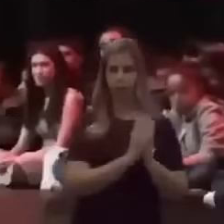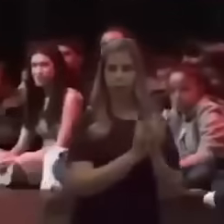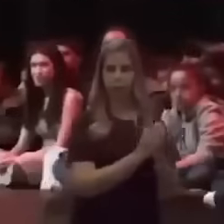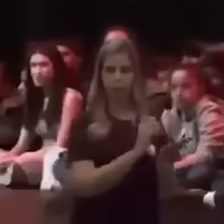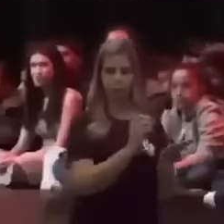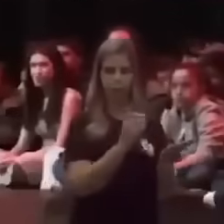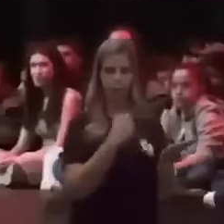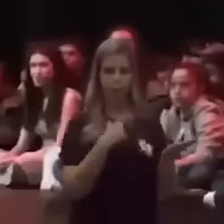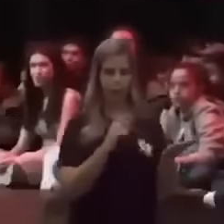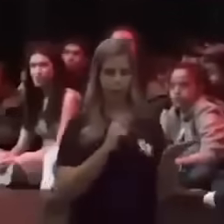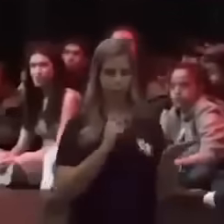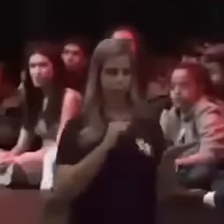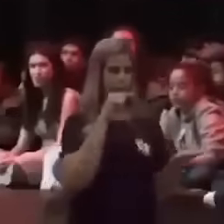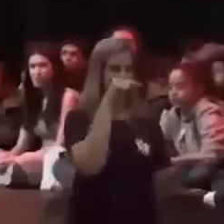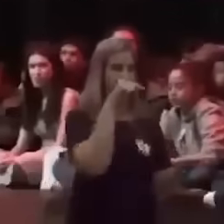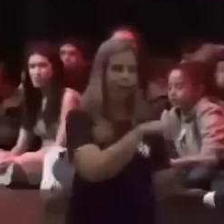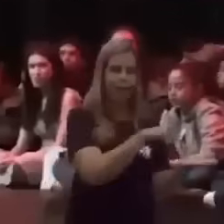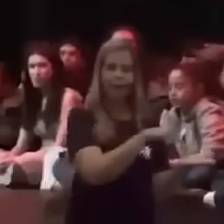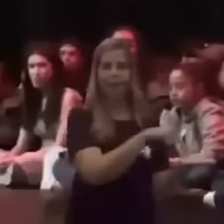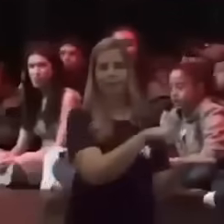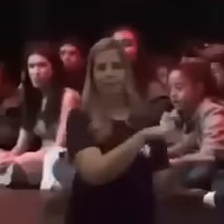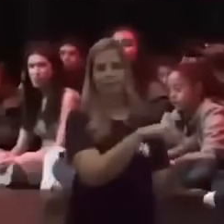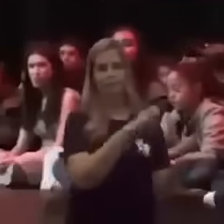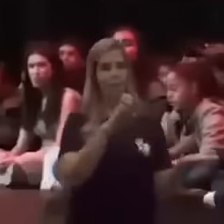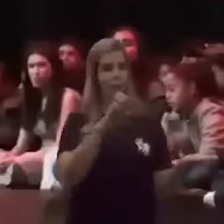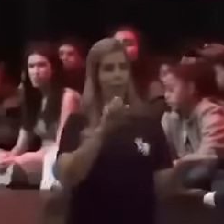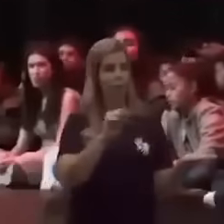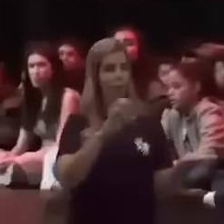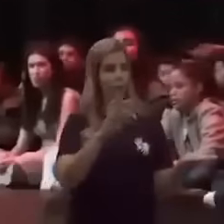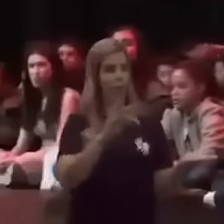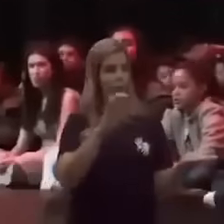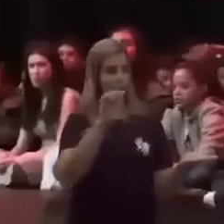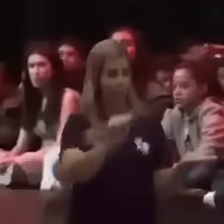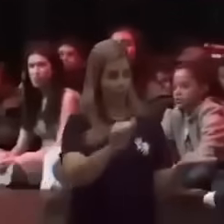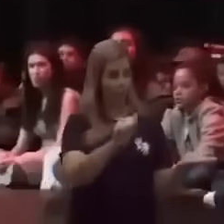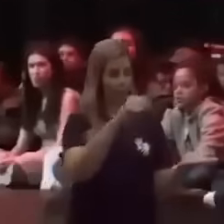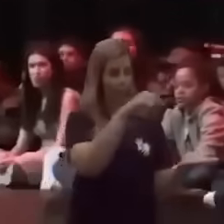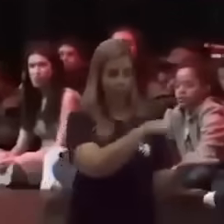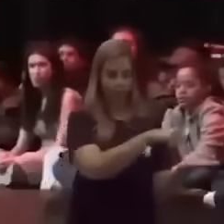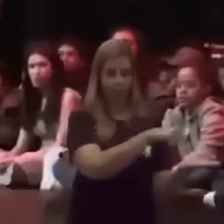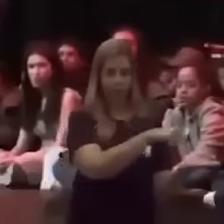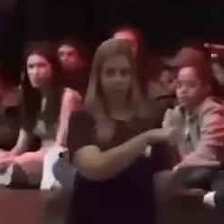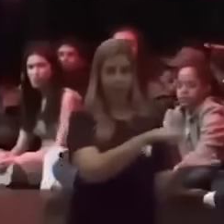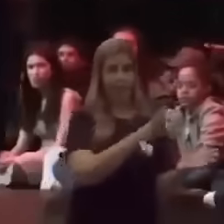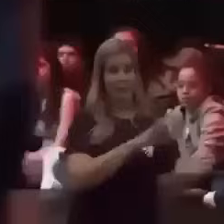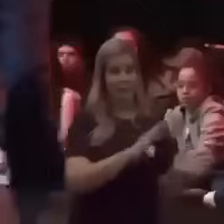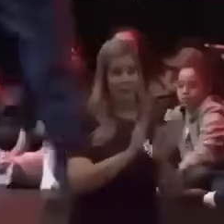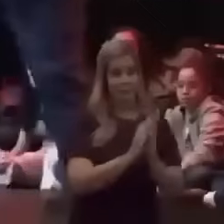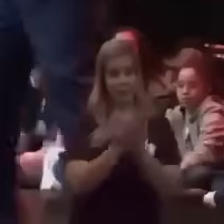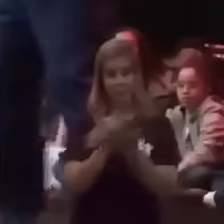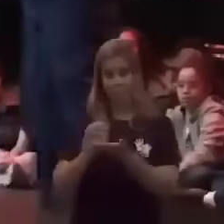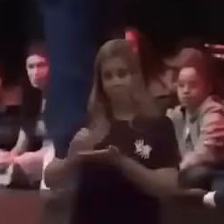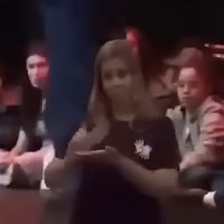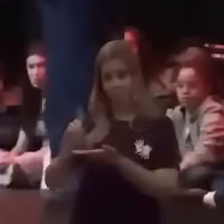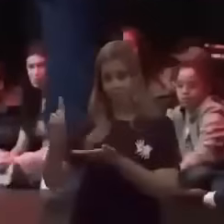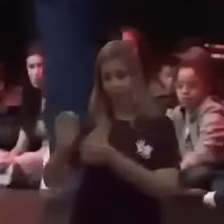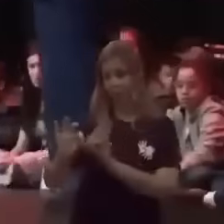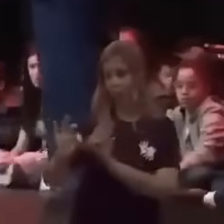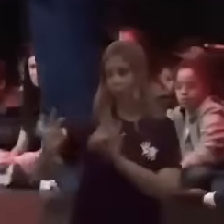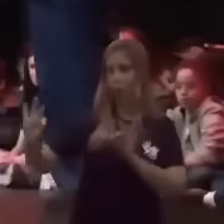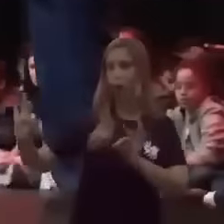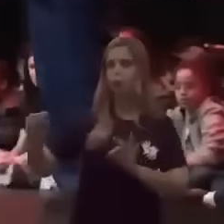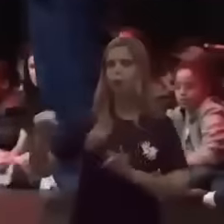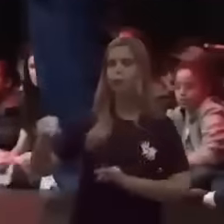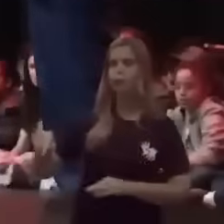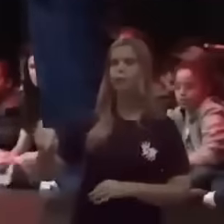eu digo esta Bíblia. Se eu coloco a minha Bíblia no púlpito e me afasto, eu digo